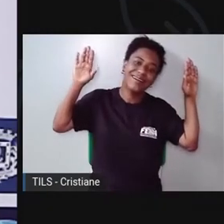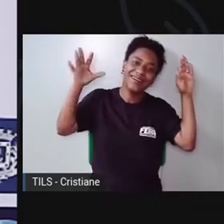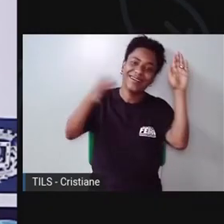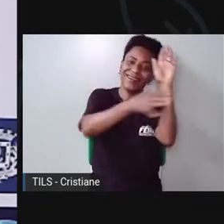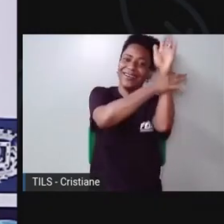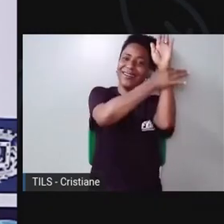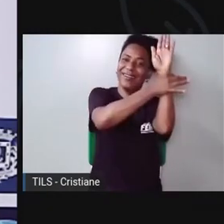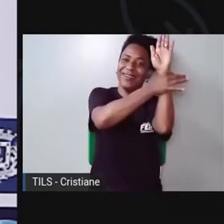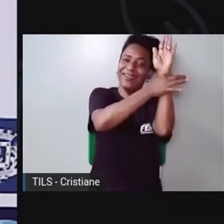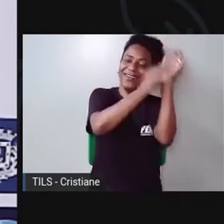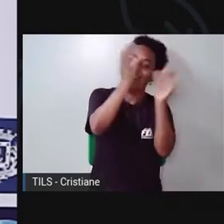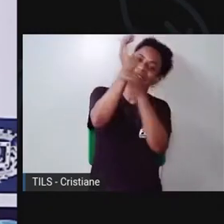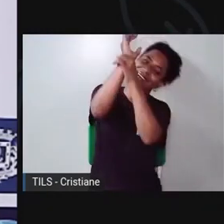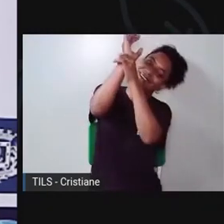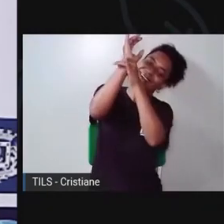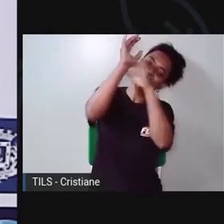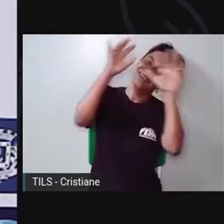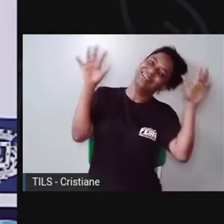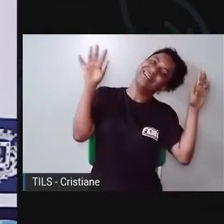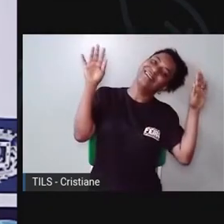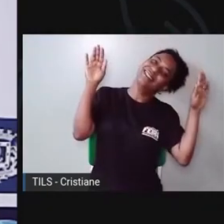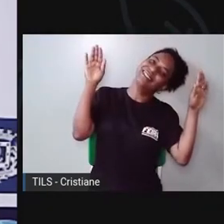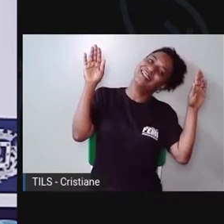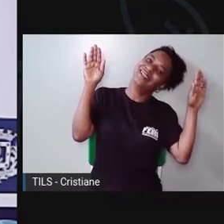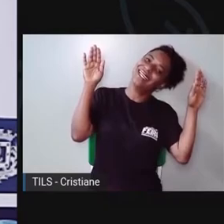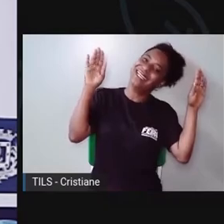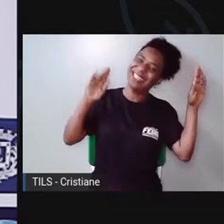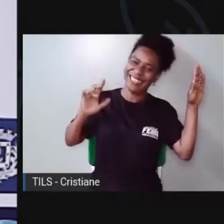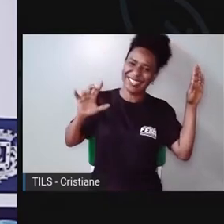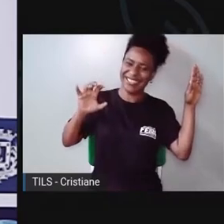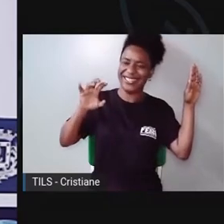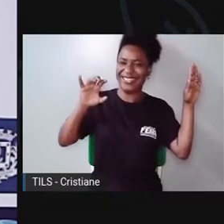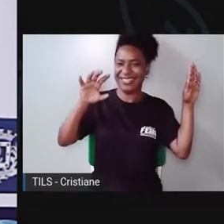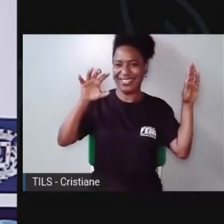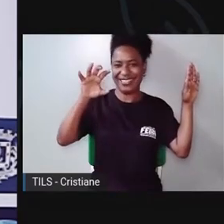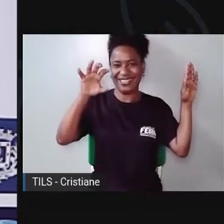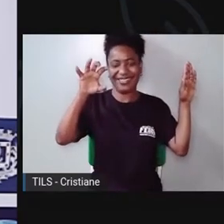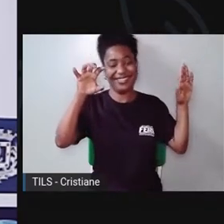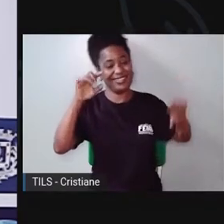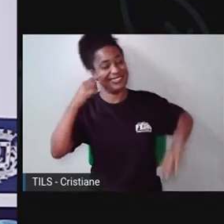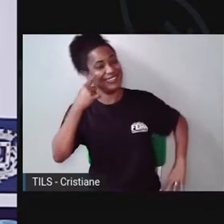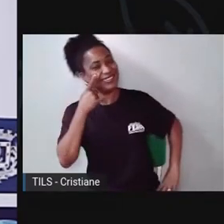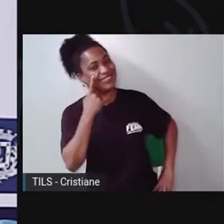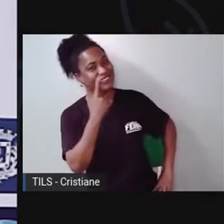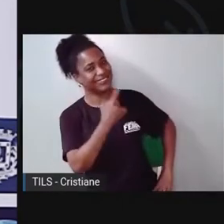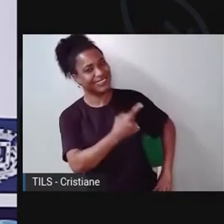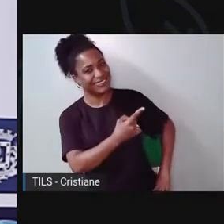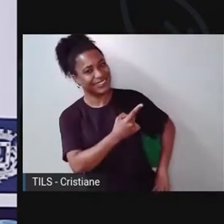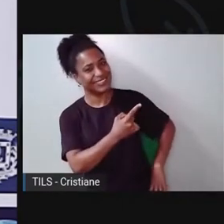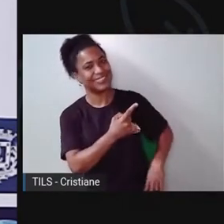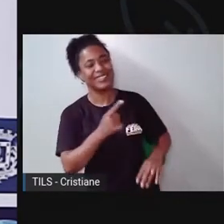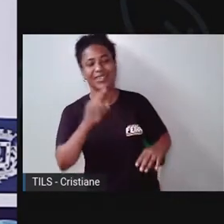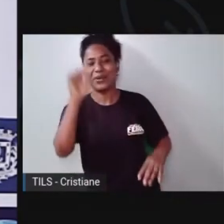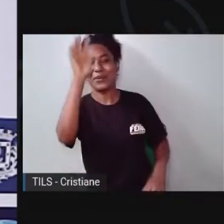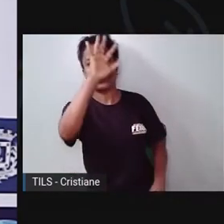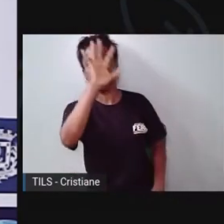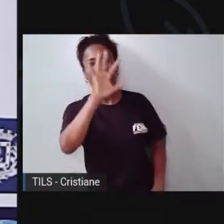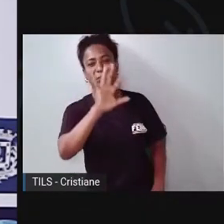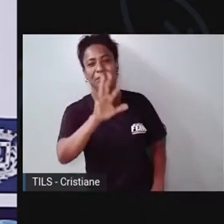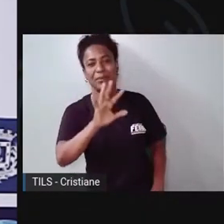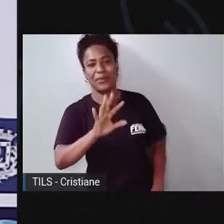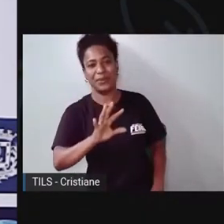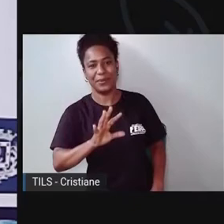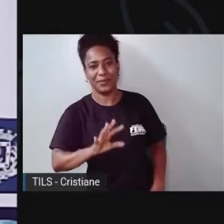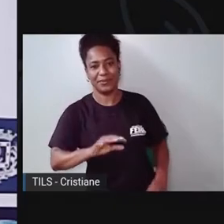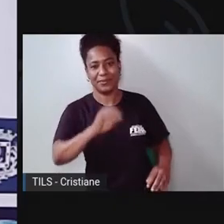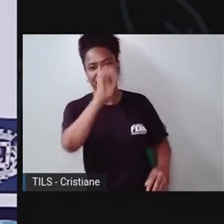da aranha e a dona aranha a dona aranha uma voltou a fazer suas teias oi